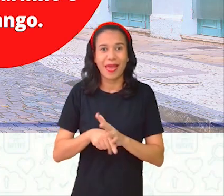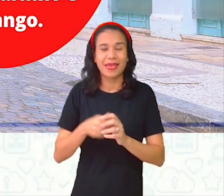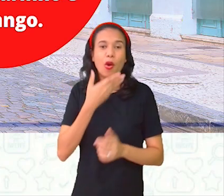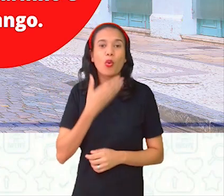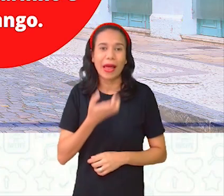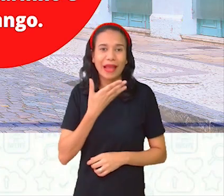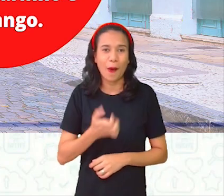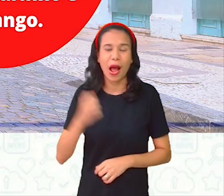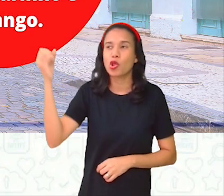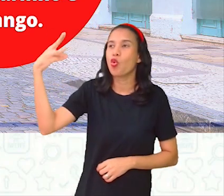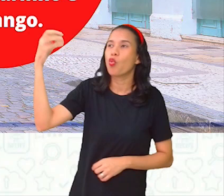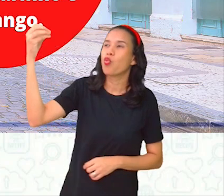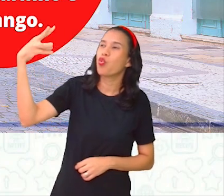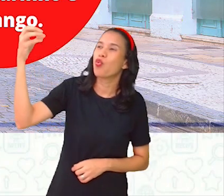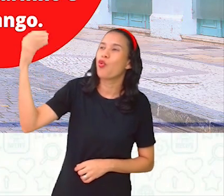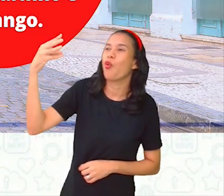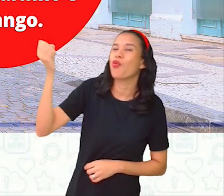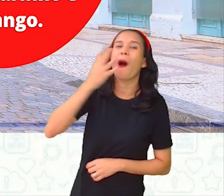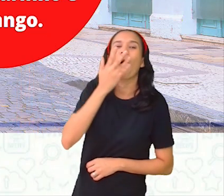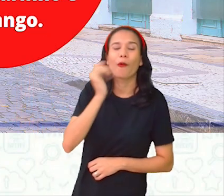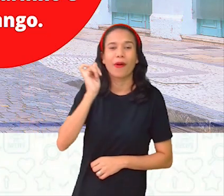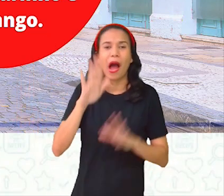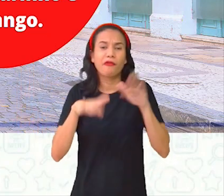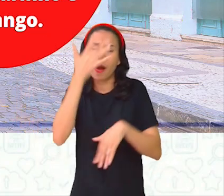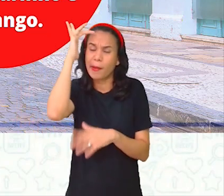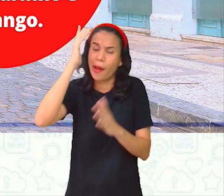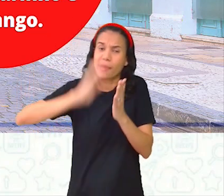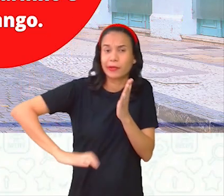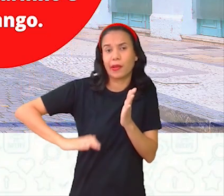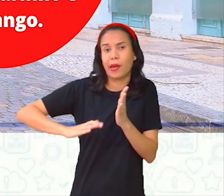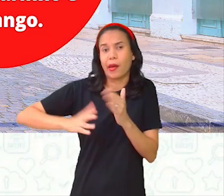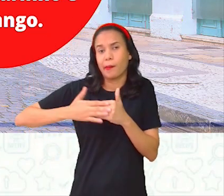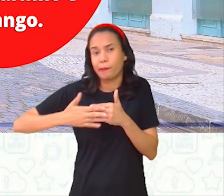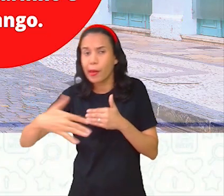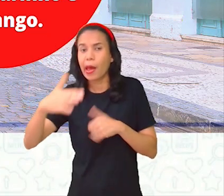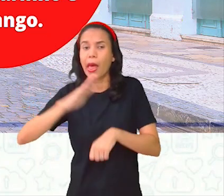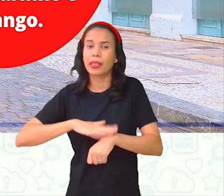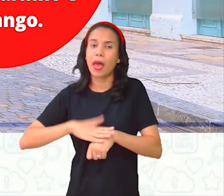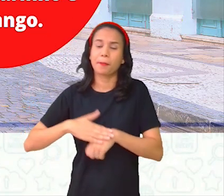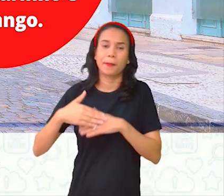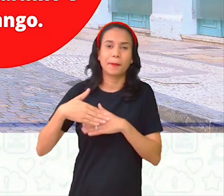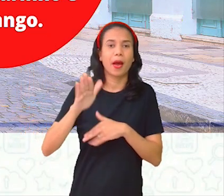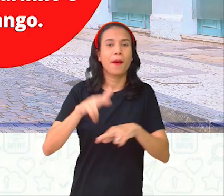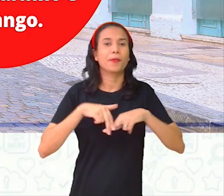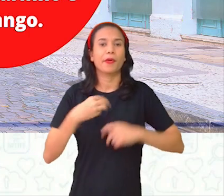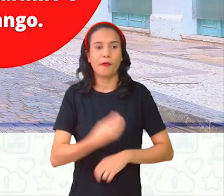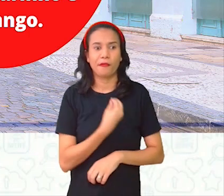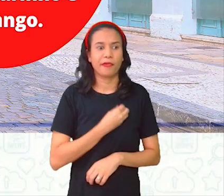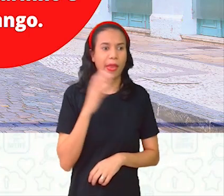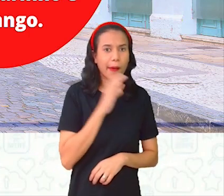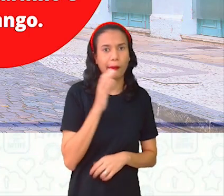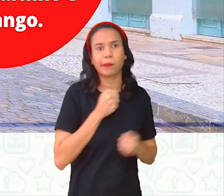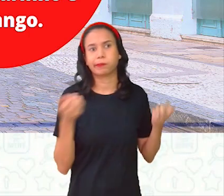nem sempre as pessoas tiram no dia 6. Às vezes elas duram, ficam até mais tempo, por conta da vida mesmo